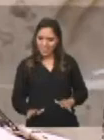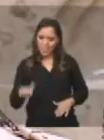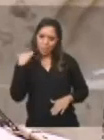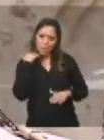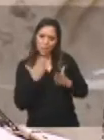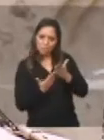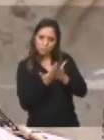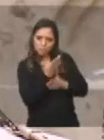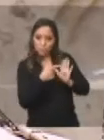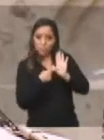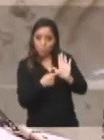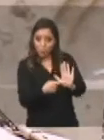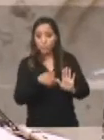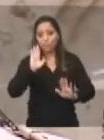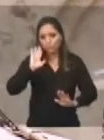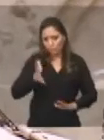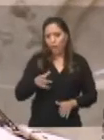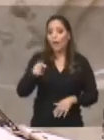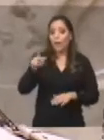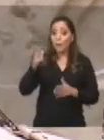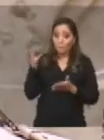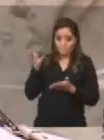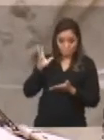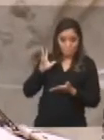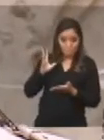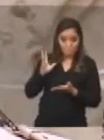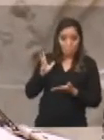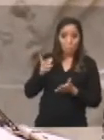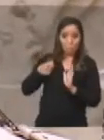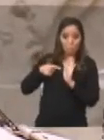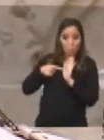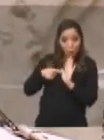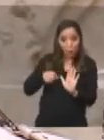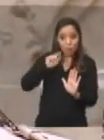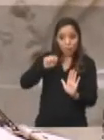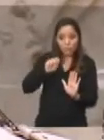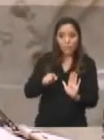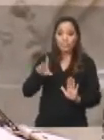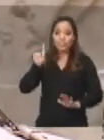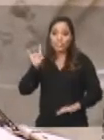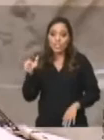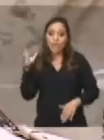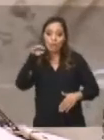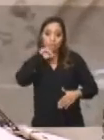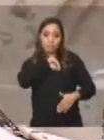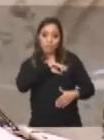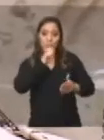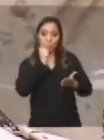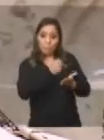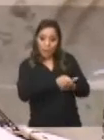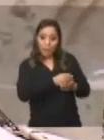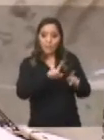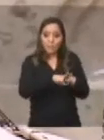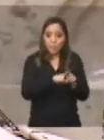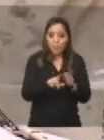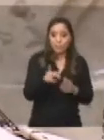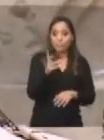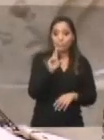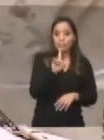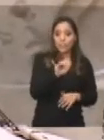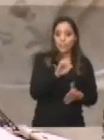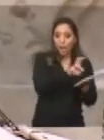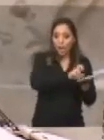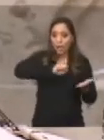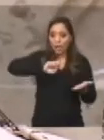aqui, eles constam a retirada e constam o depósito, chega até com segundos de diferença em